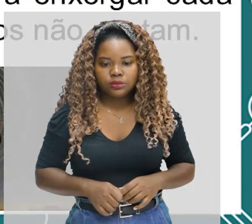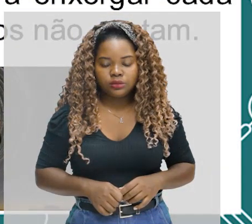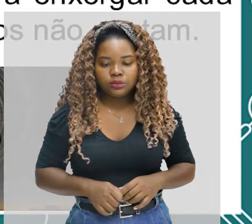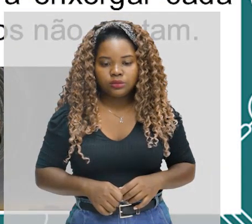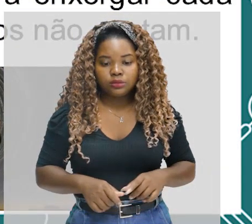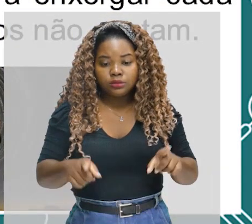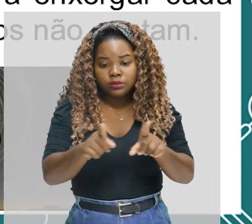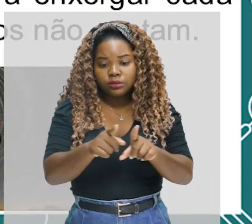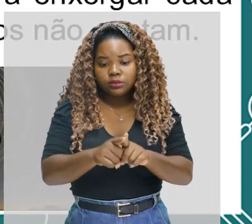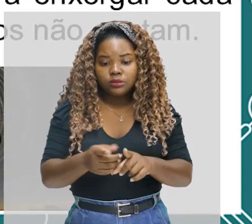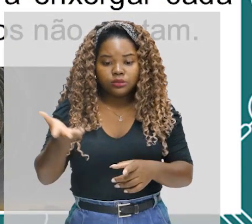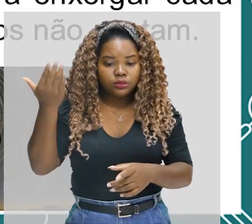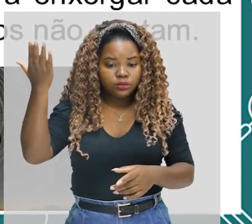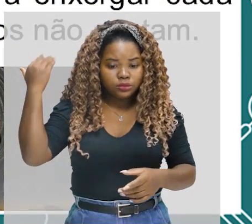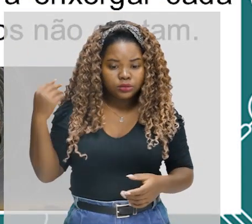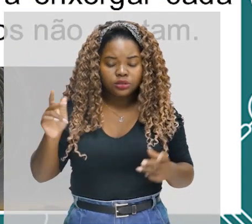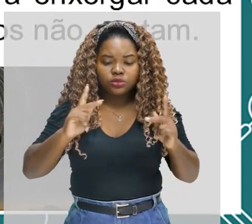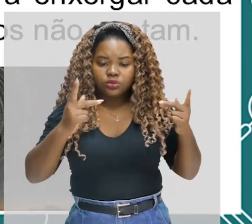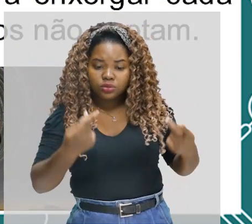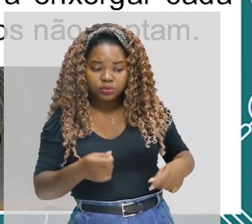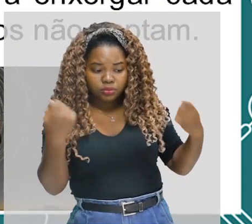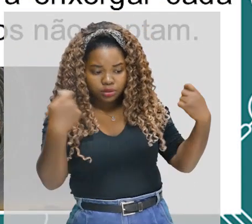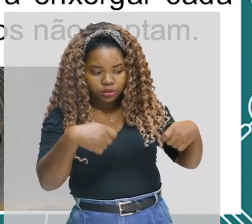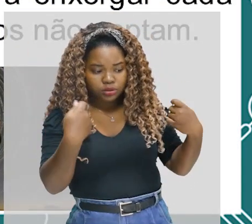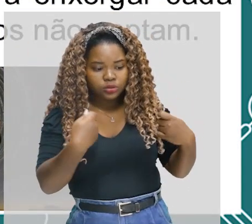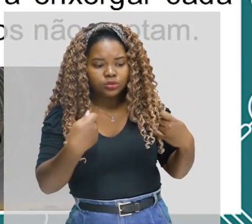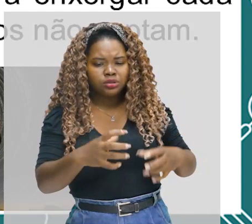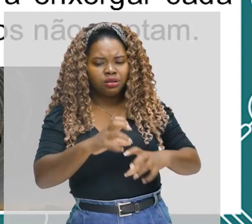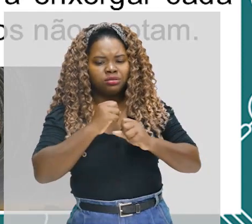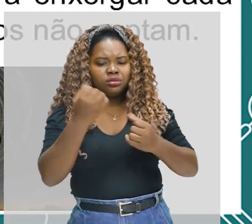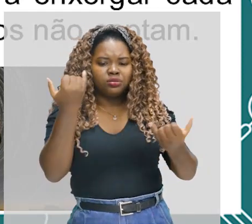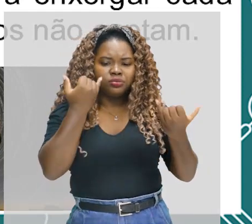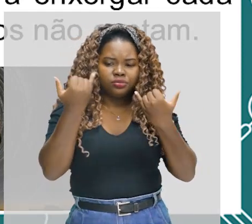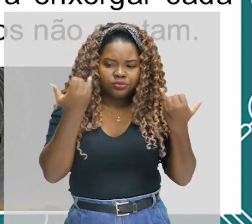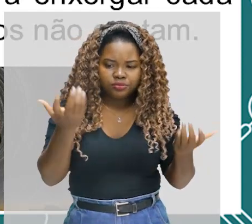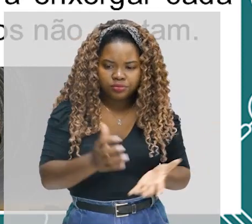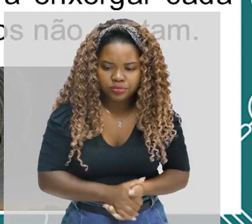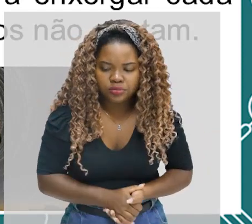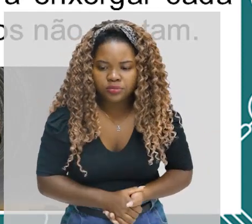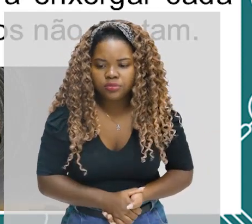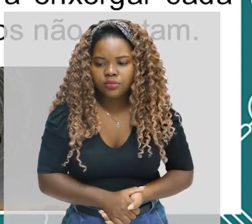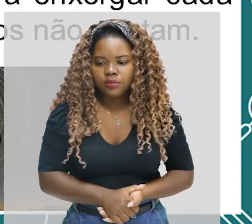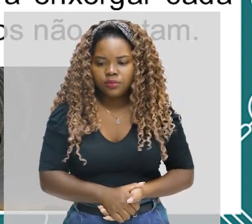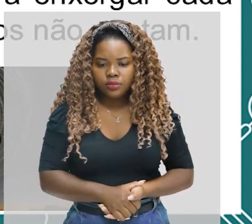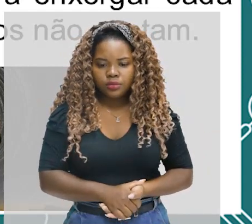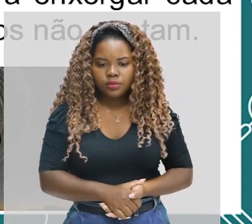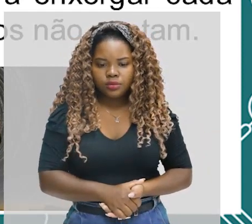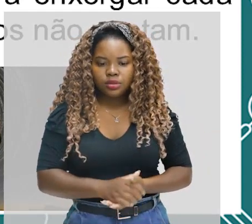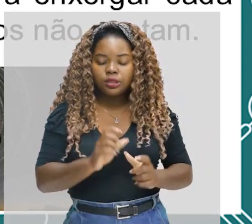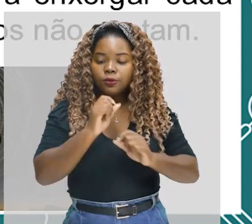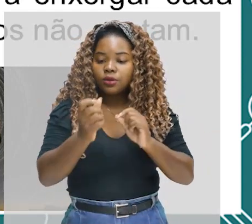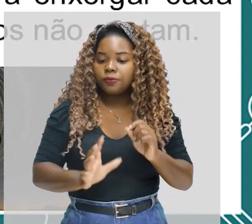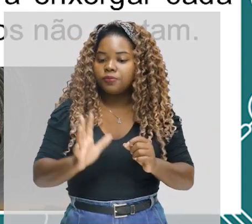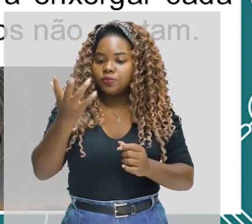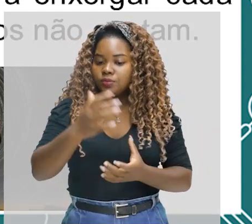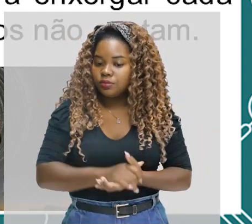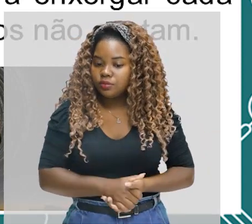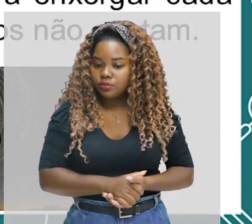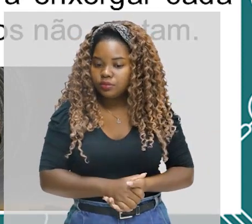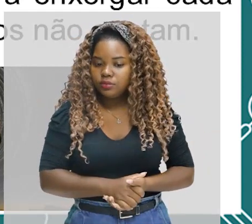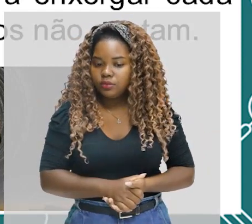houve uma época em que o ser humano ele sentiu a necessidade de colher informações, além daquelas que podia captar através de seus órgãos. Então, o que é que ele fez? Ele